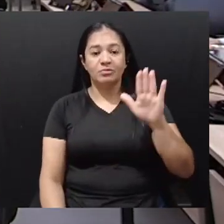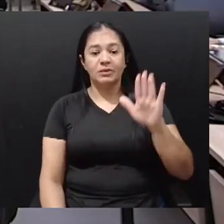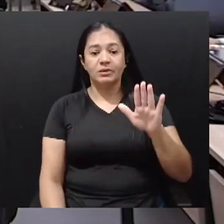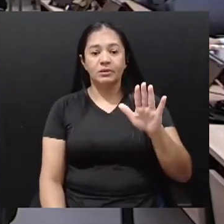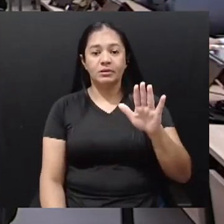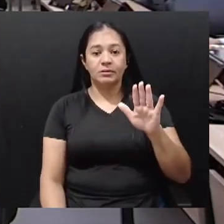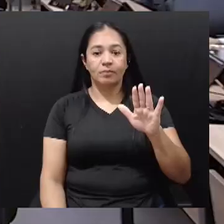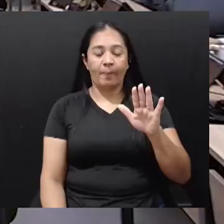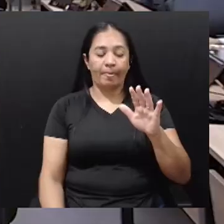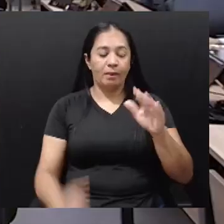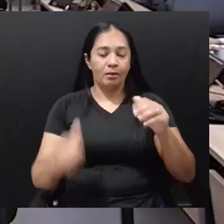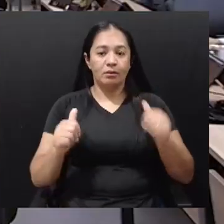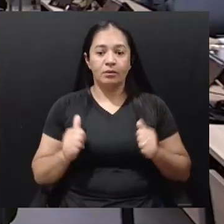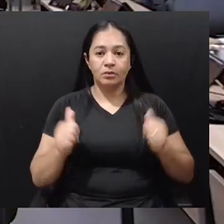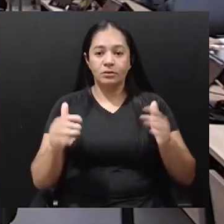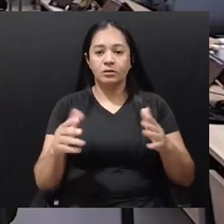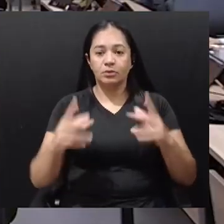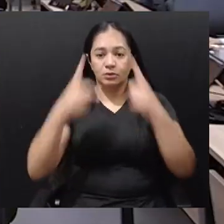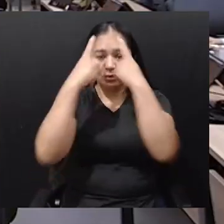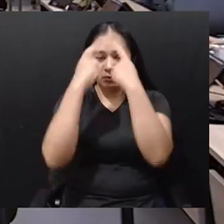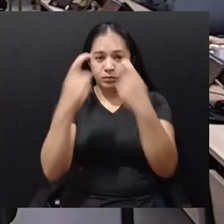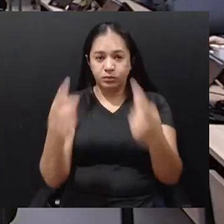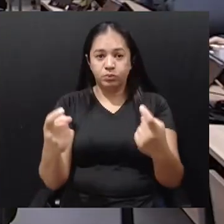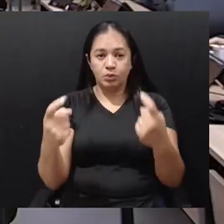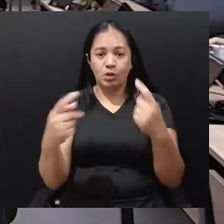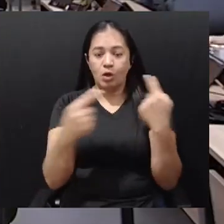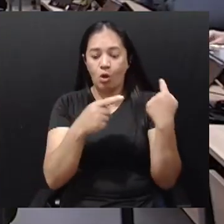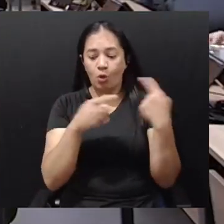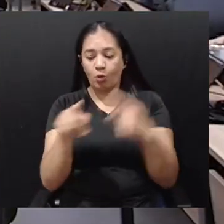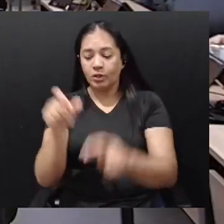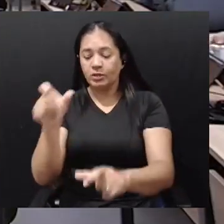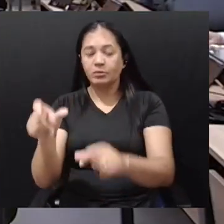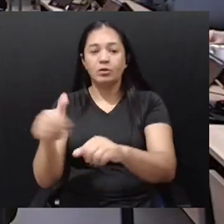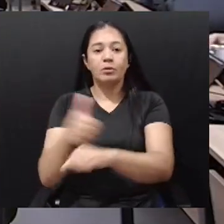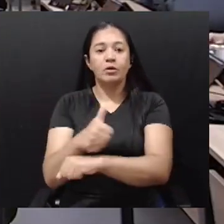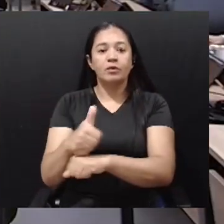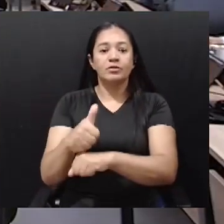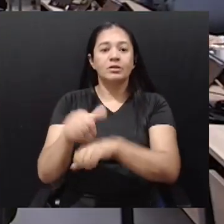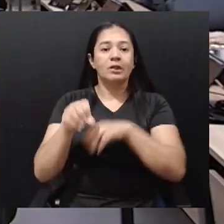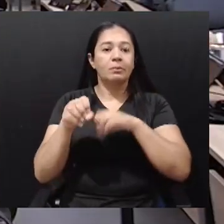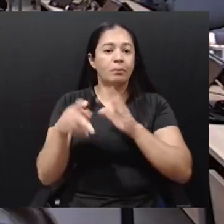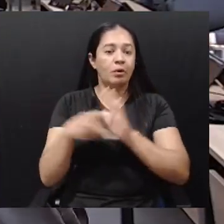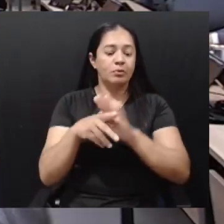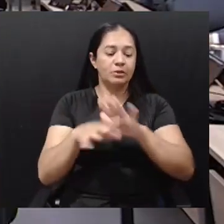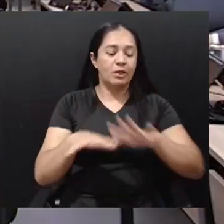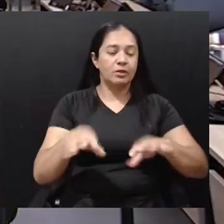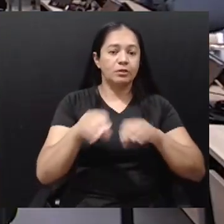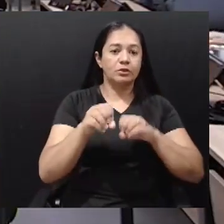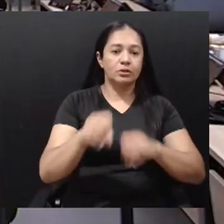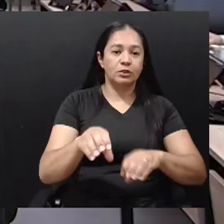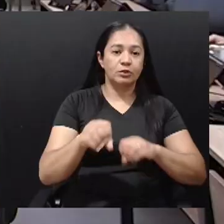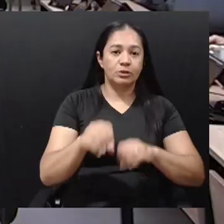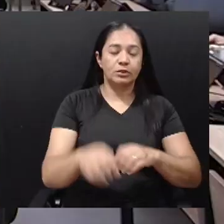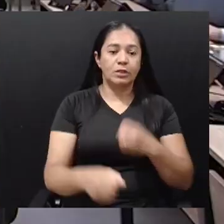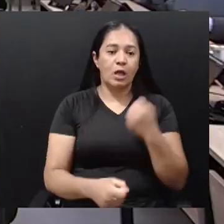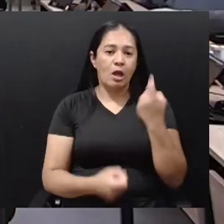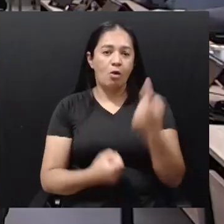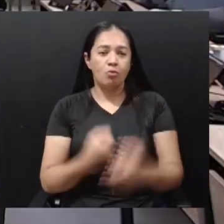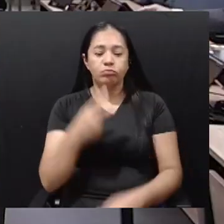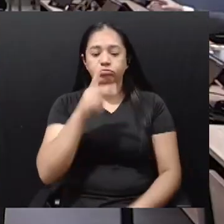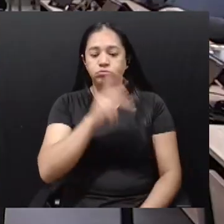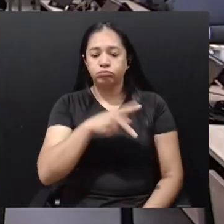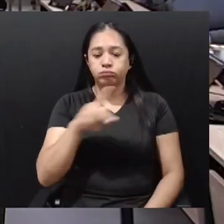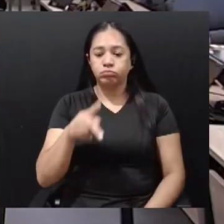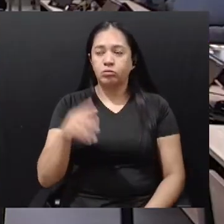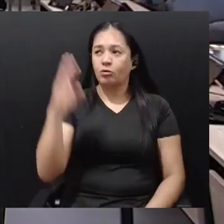de violência contra os profissionais de educação. Muitos professores, pelo Brasil afora e também na